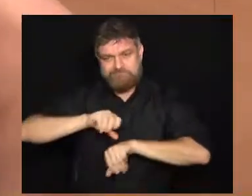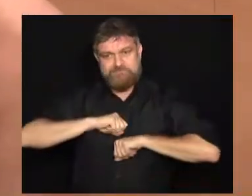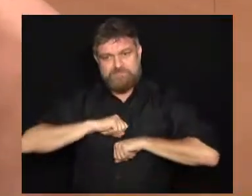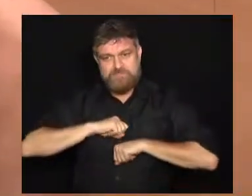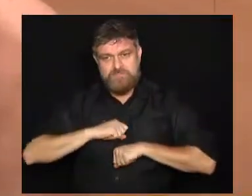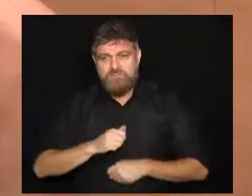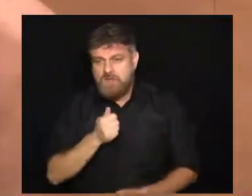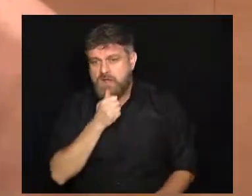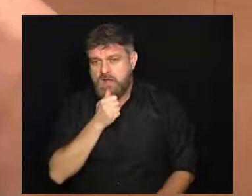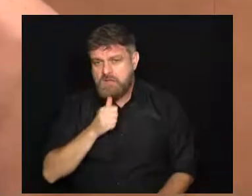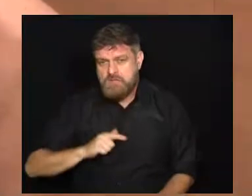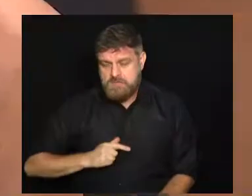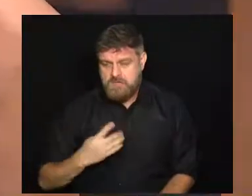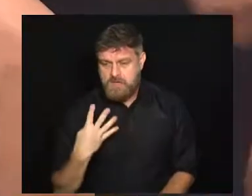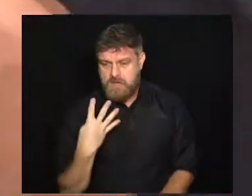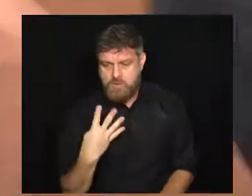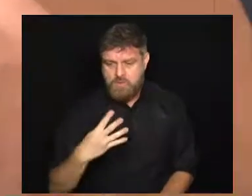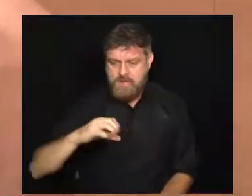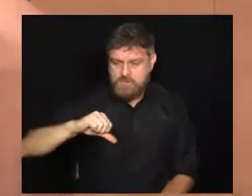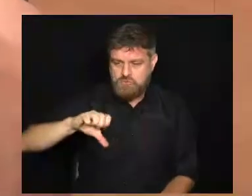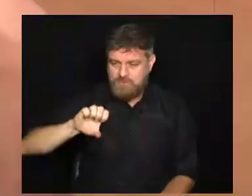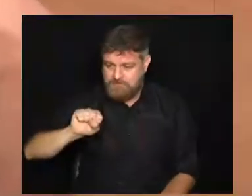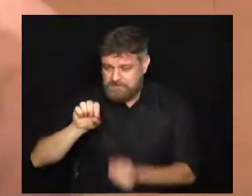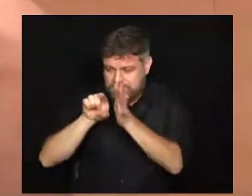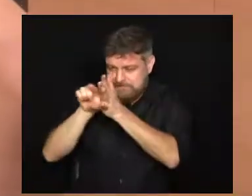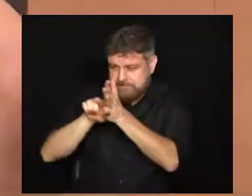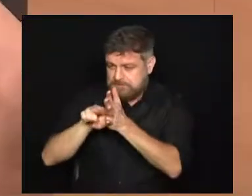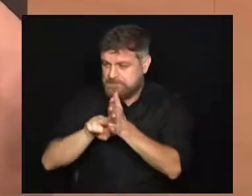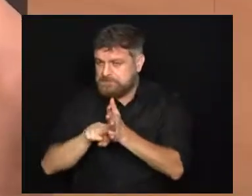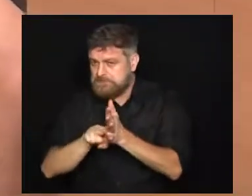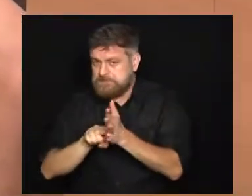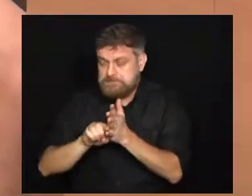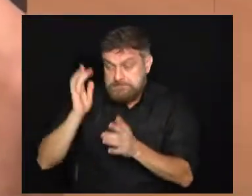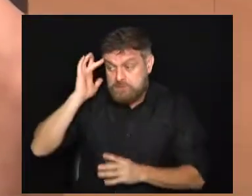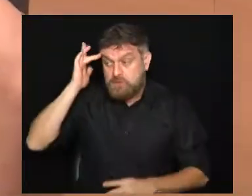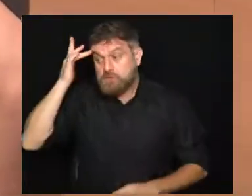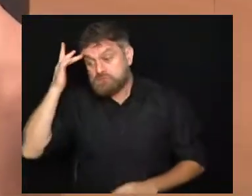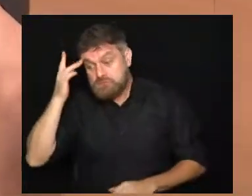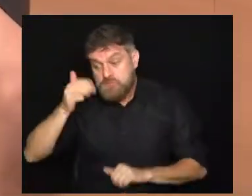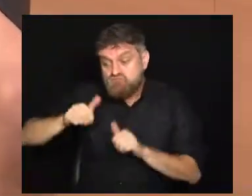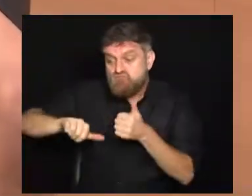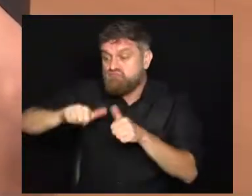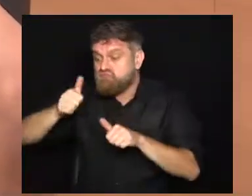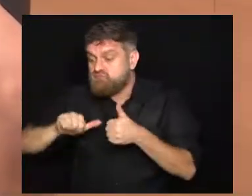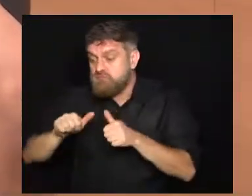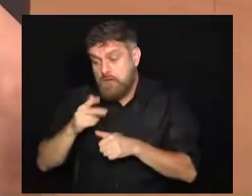ainda 498 que estão em investigação.